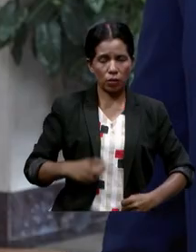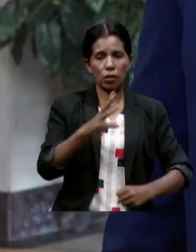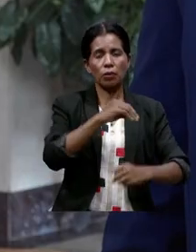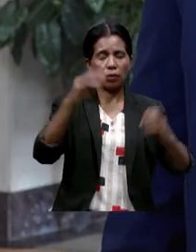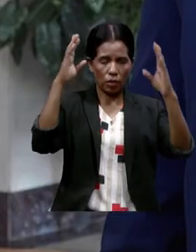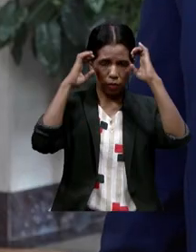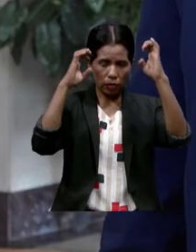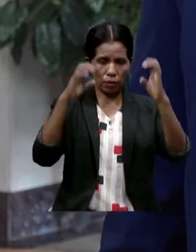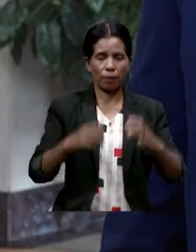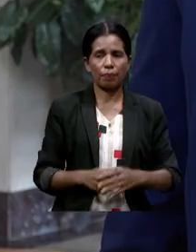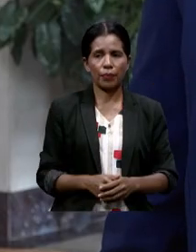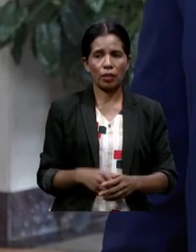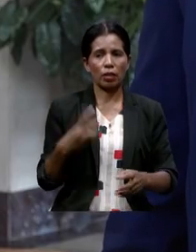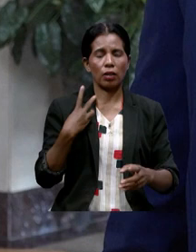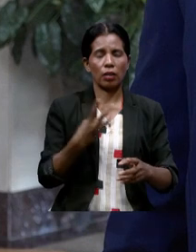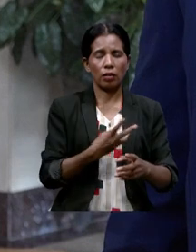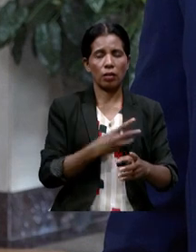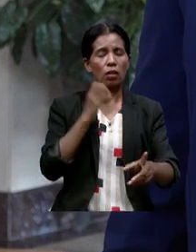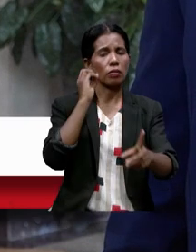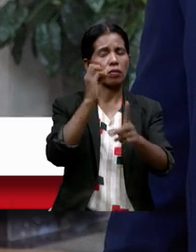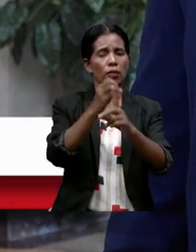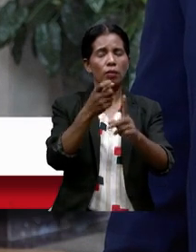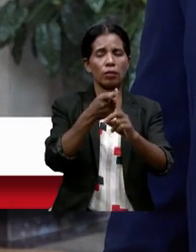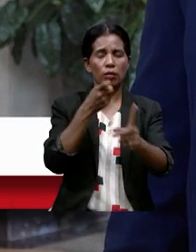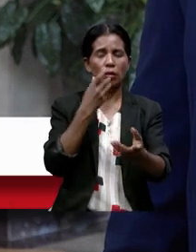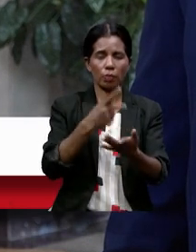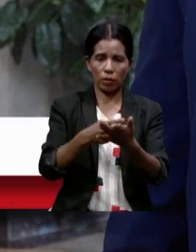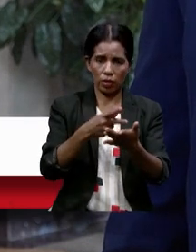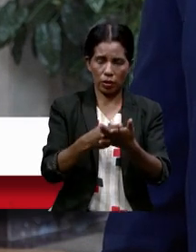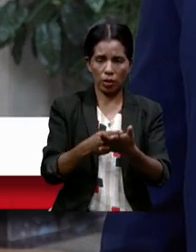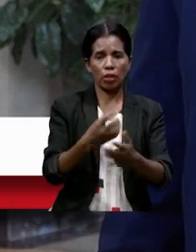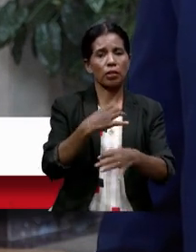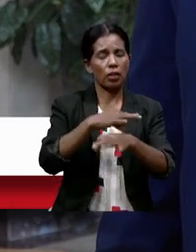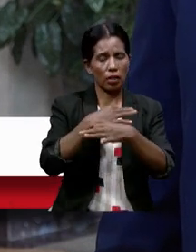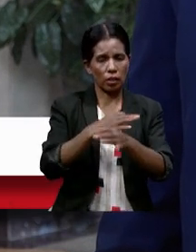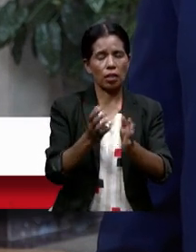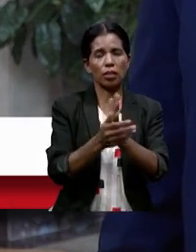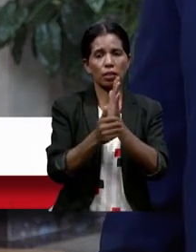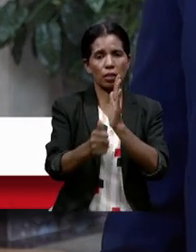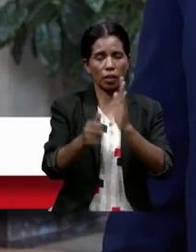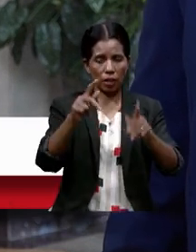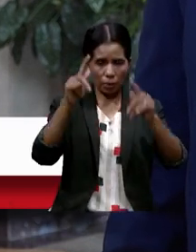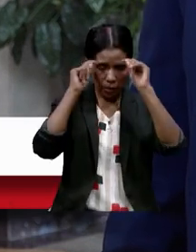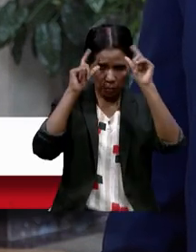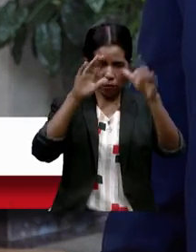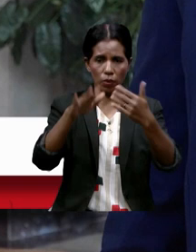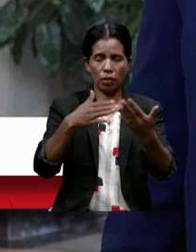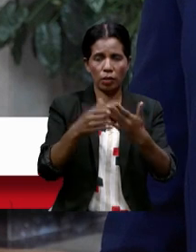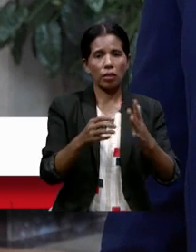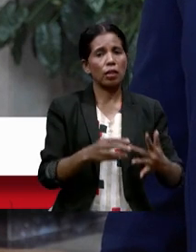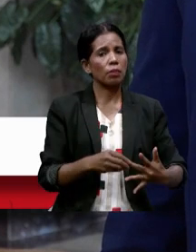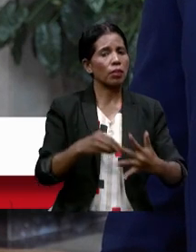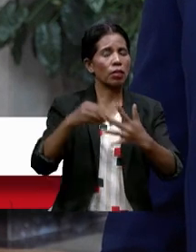help improve the capacity of the objetivo desse projeto Hirakne a torradia capacidade timoruan sirenien,